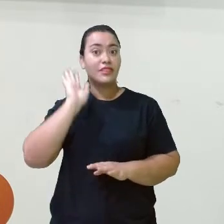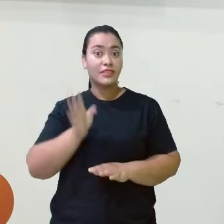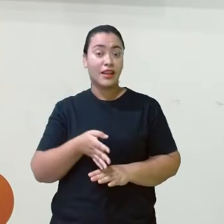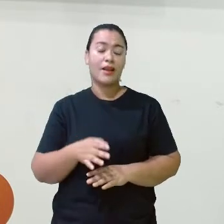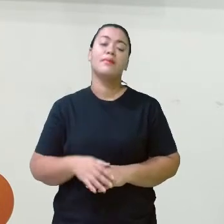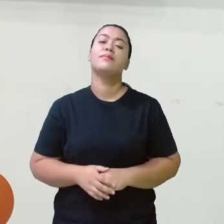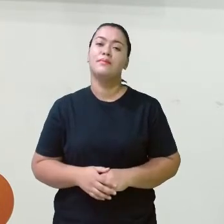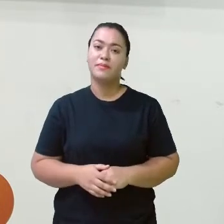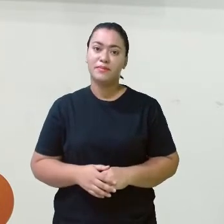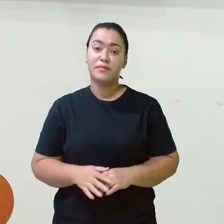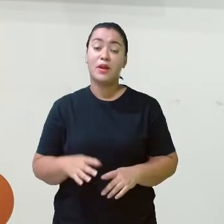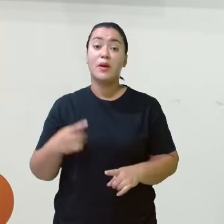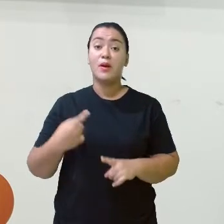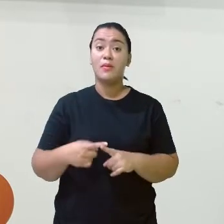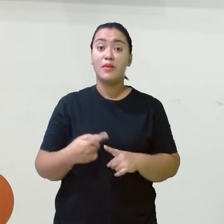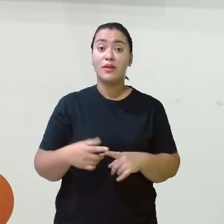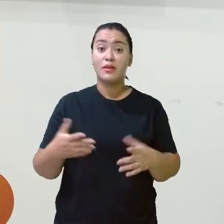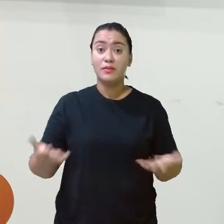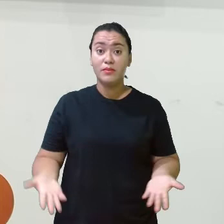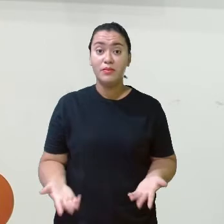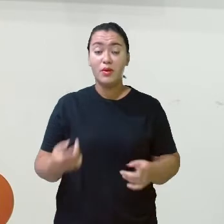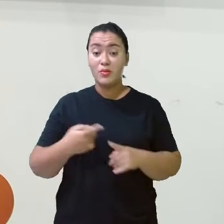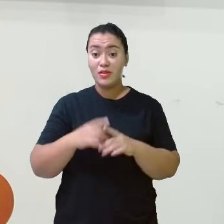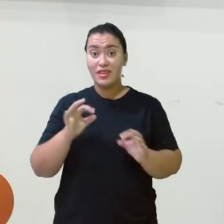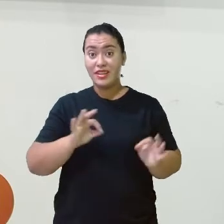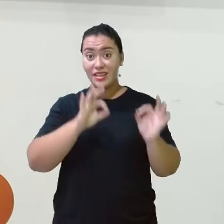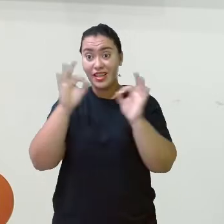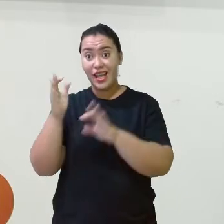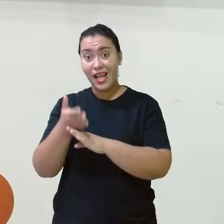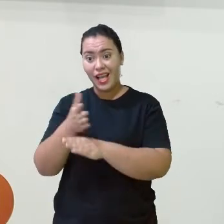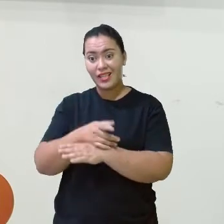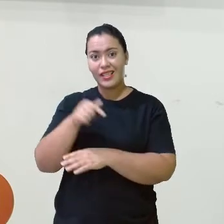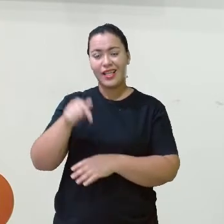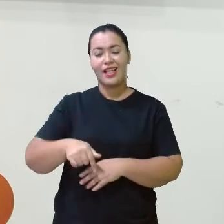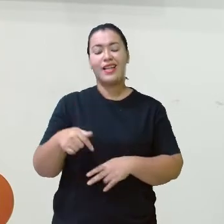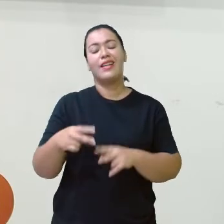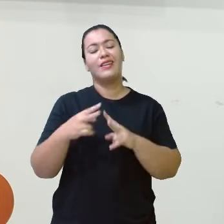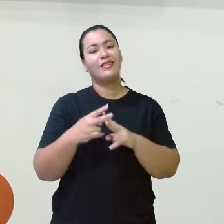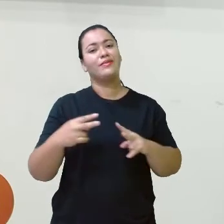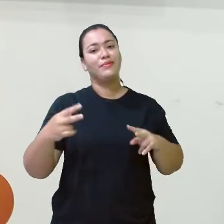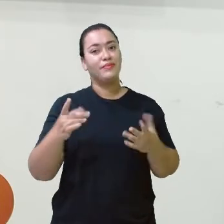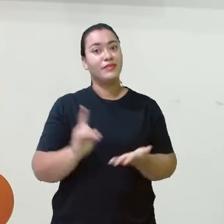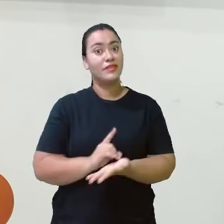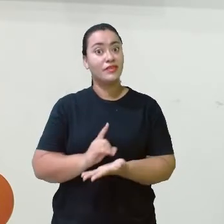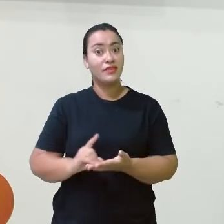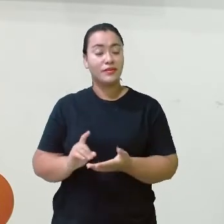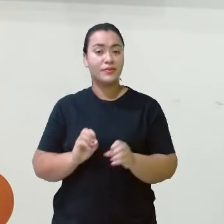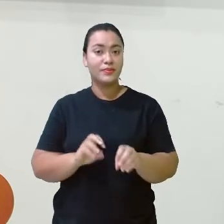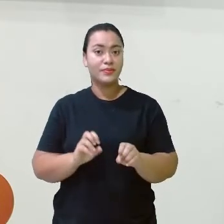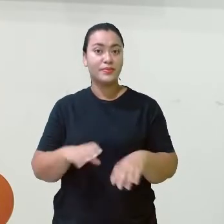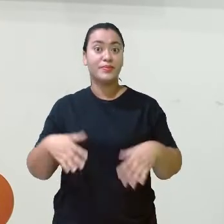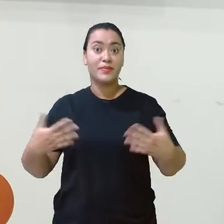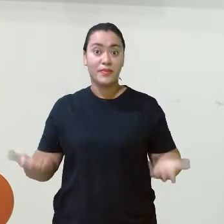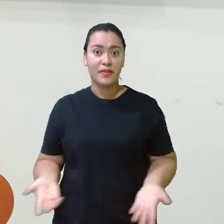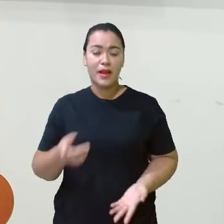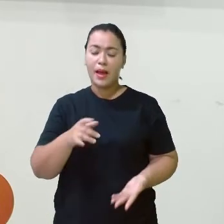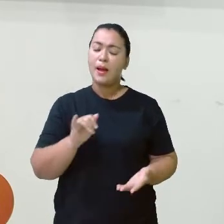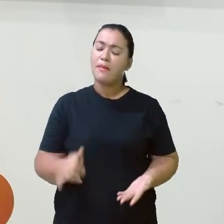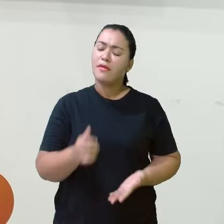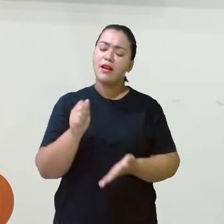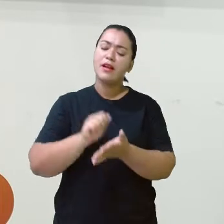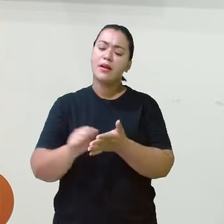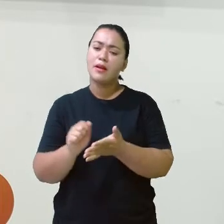por dentro. Por quê? Porque assistiu aqui nas aulas digitais. Então, gente, aproveita,